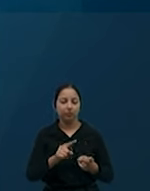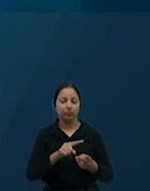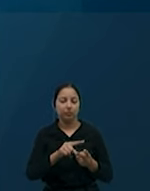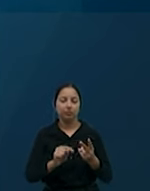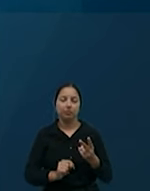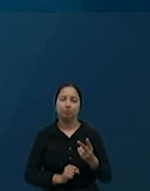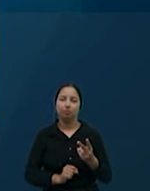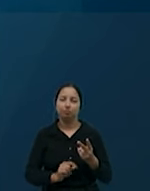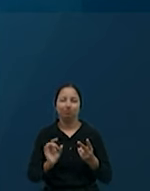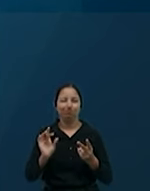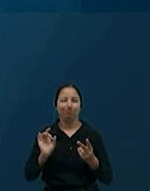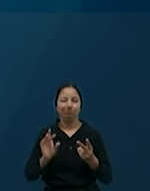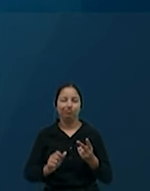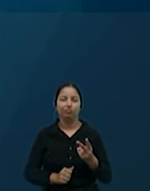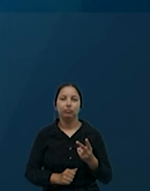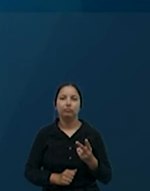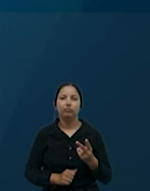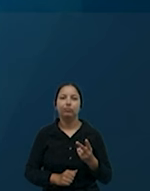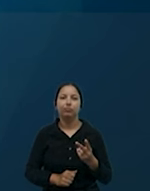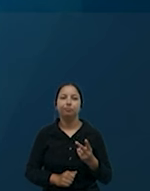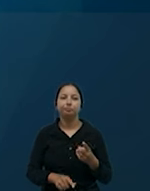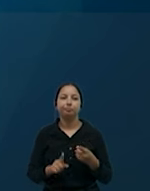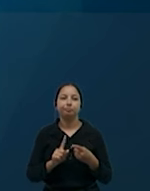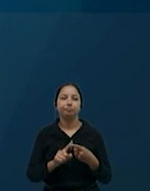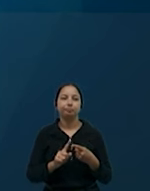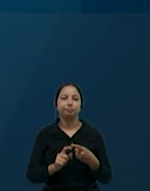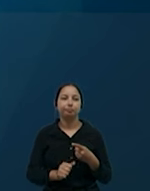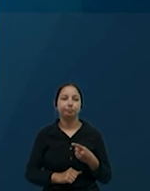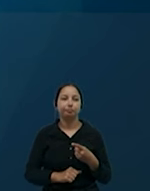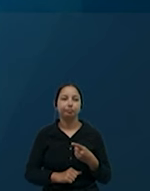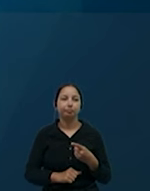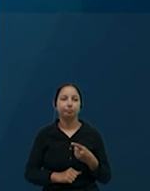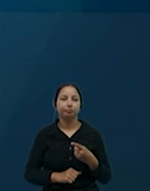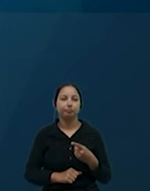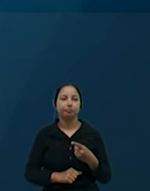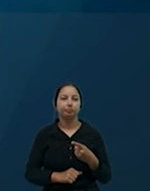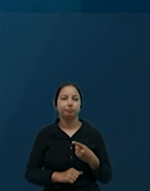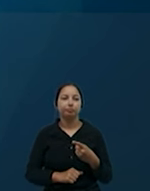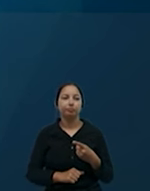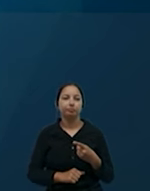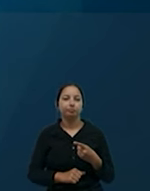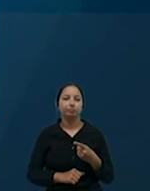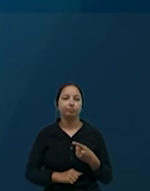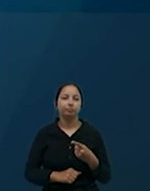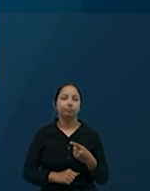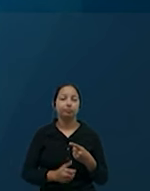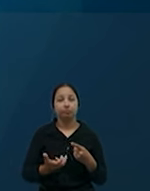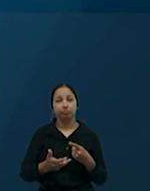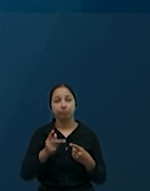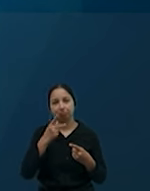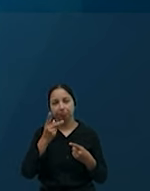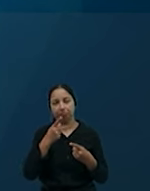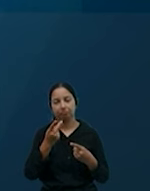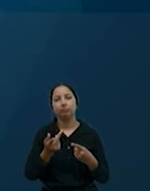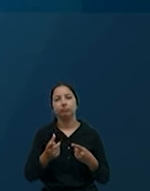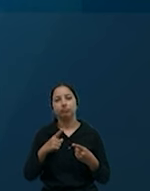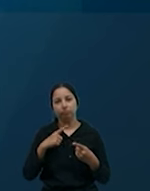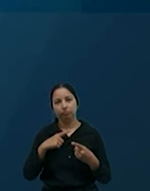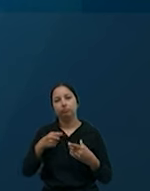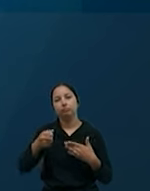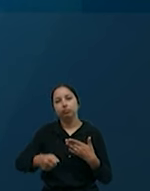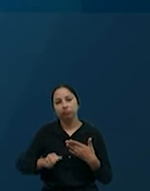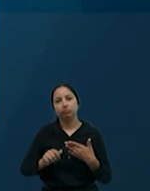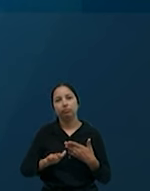específico. Uma primeira situação, ministro, que eu gostaria de mencionar, e nesse sentido existe jurisprudência